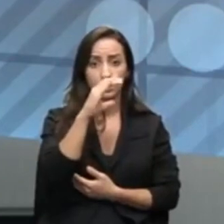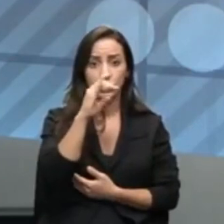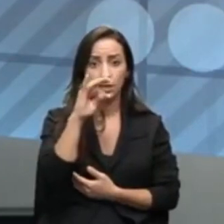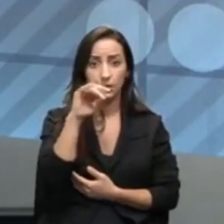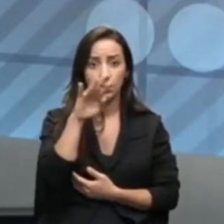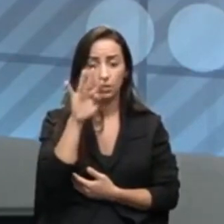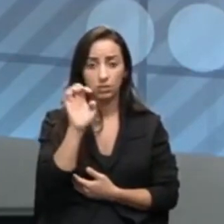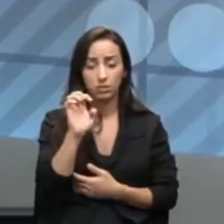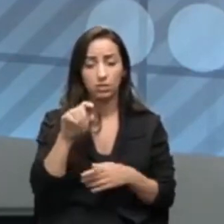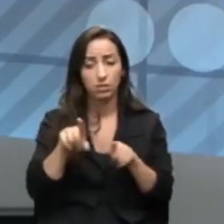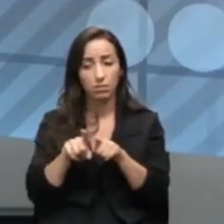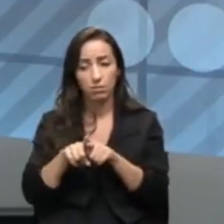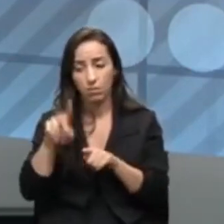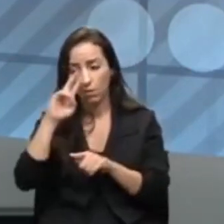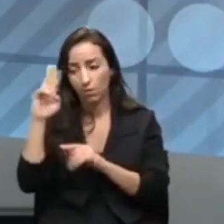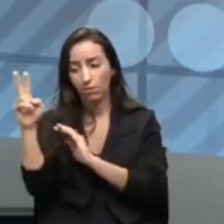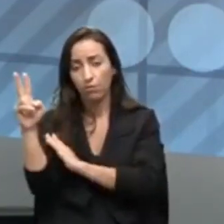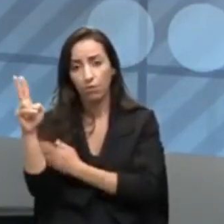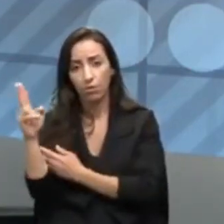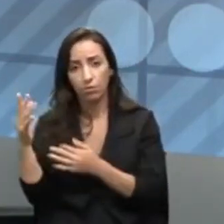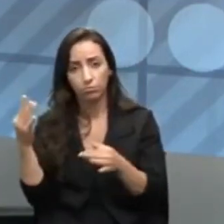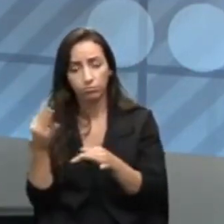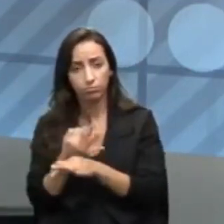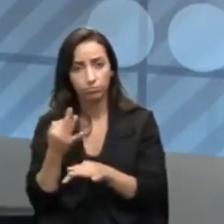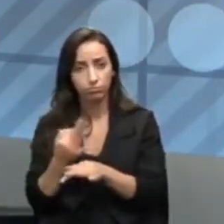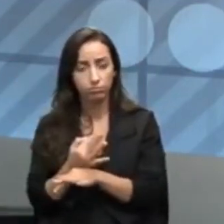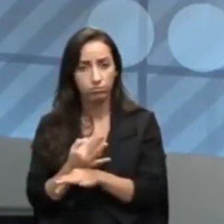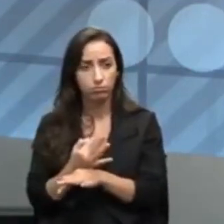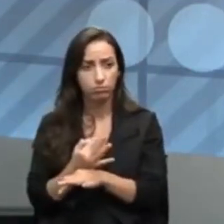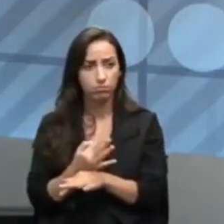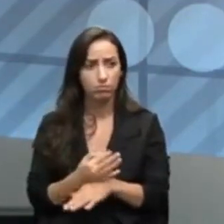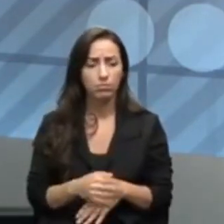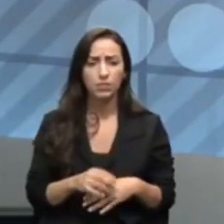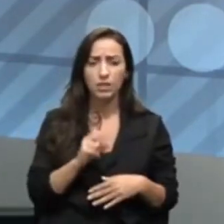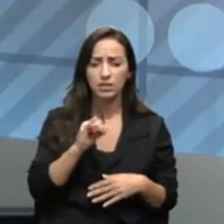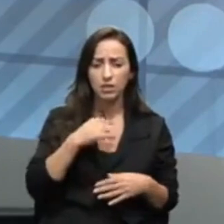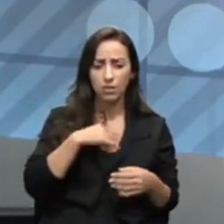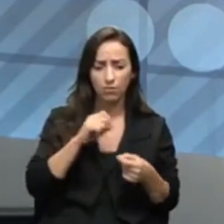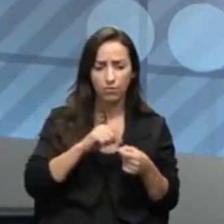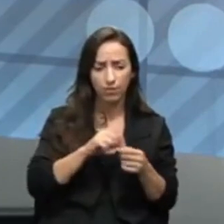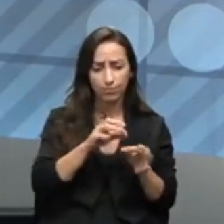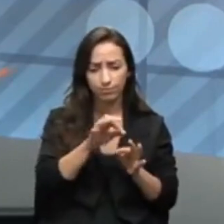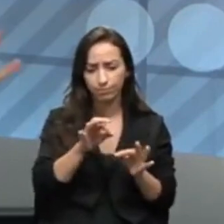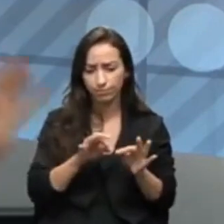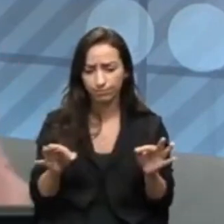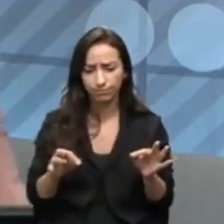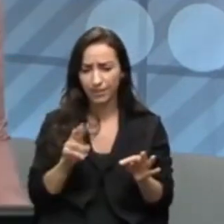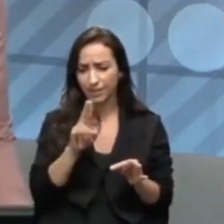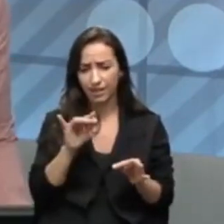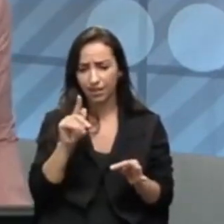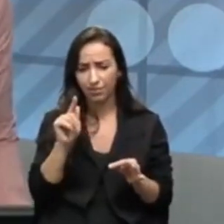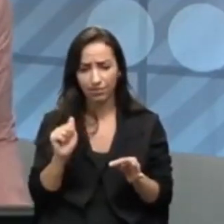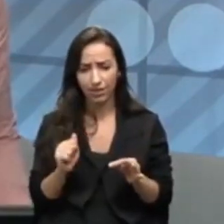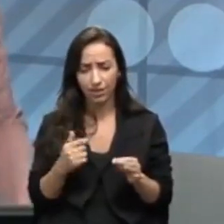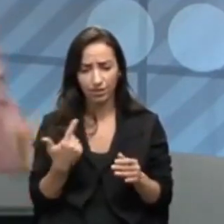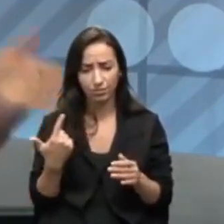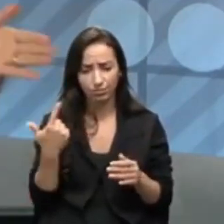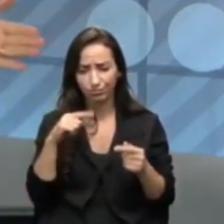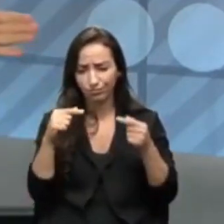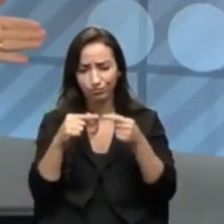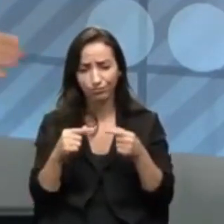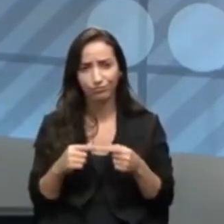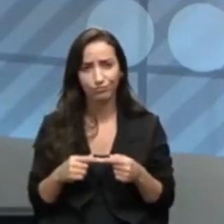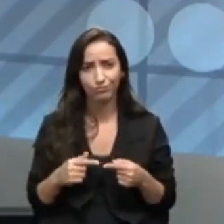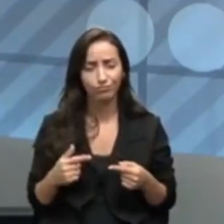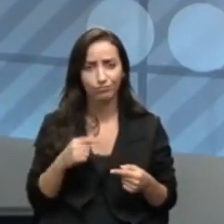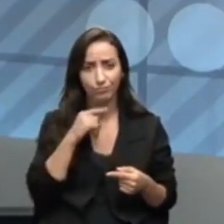resistente. Se eu faço um dimensionamento e a minha viga não passa nesse dimensionamento, quais são as condições iniciais que